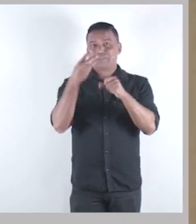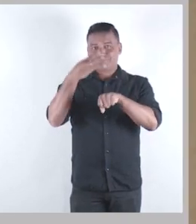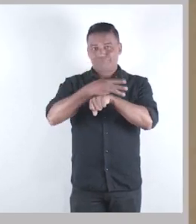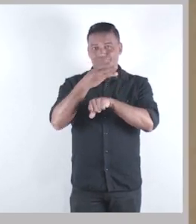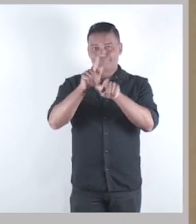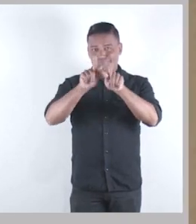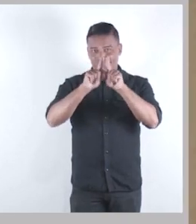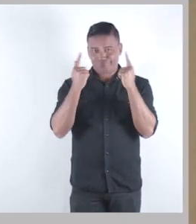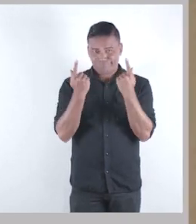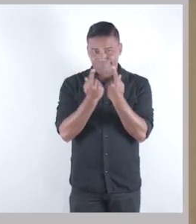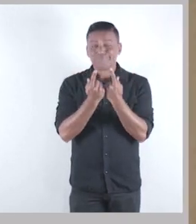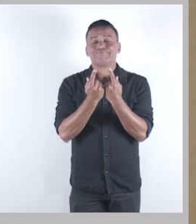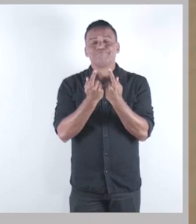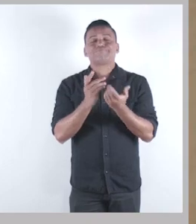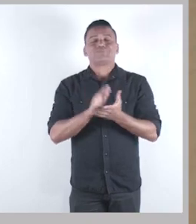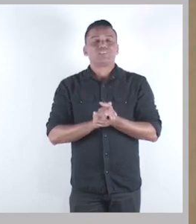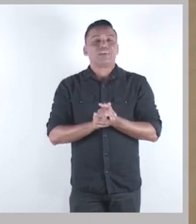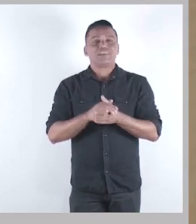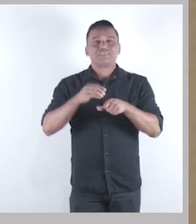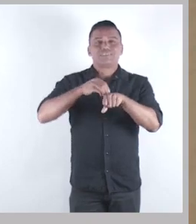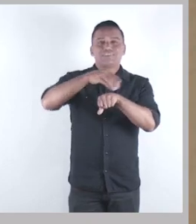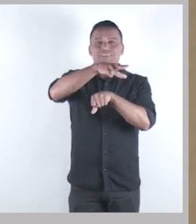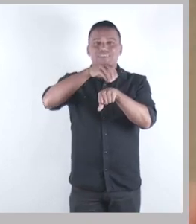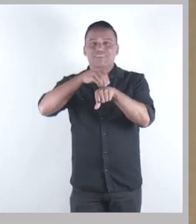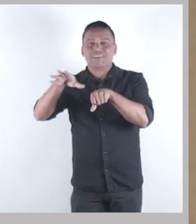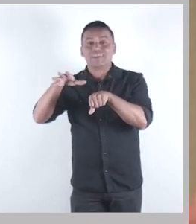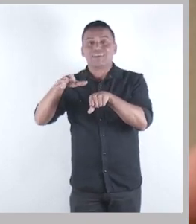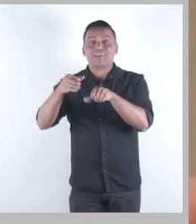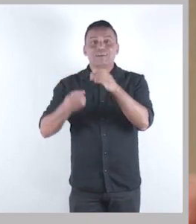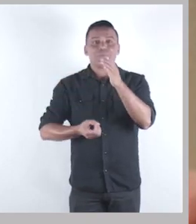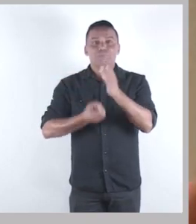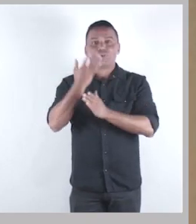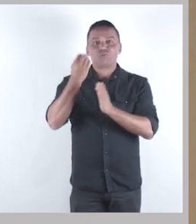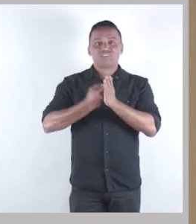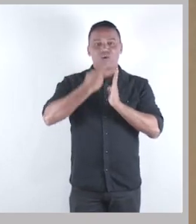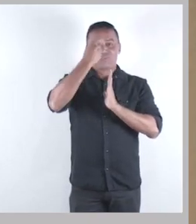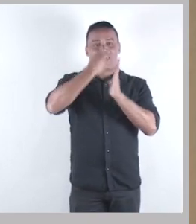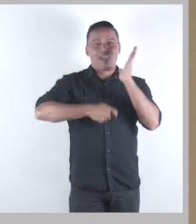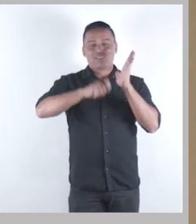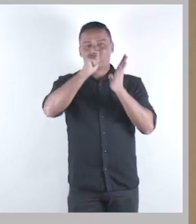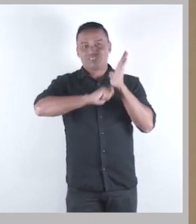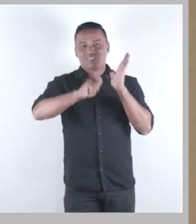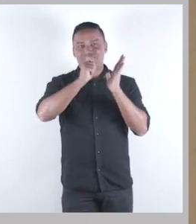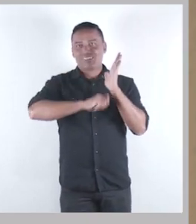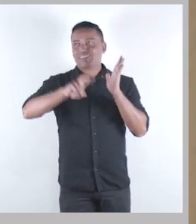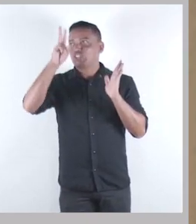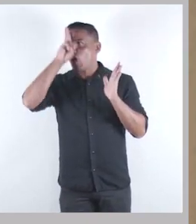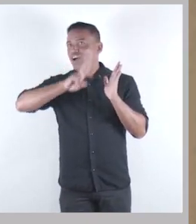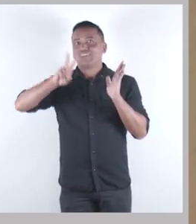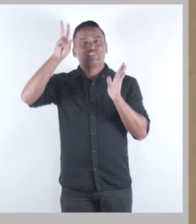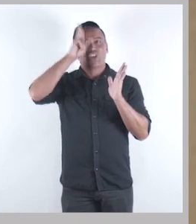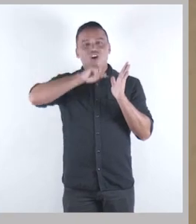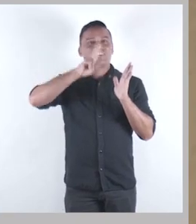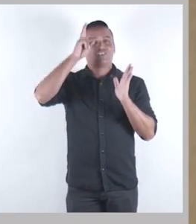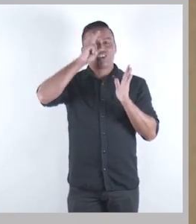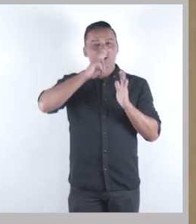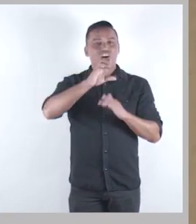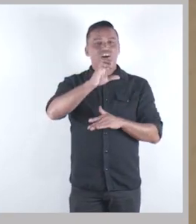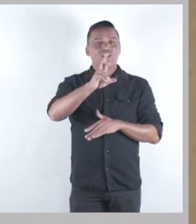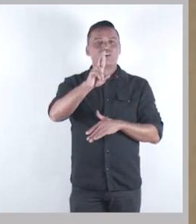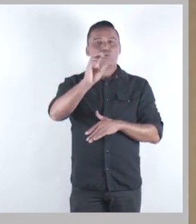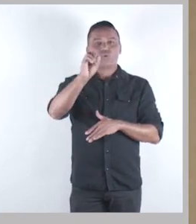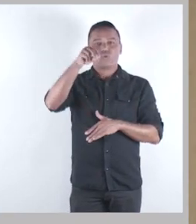eles partilham muito a experiência de produzir textos também. Quer dizer, são muitas histórias que aparecem, são crônicas que aparecem.